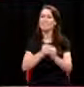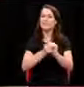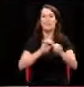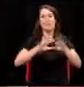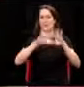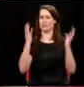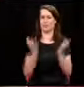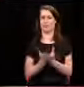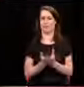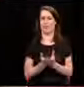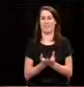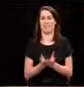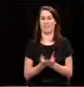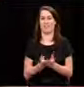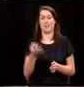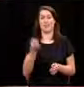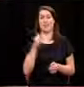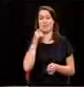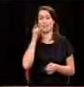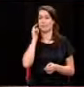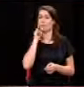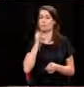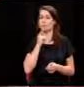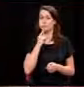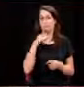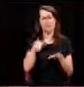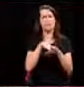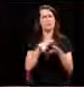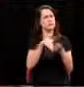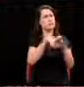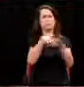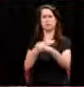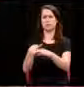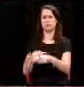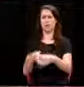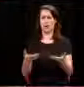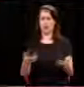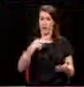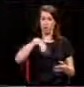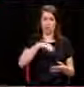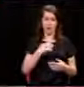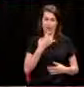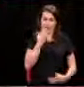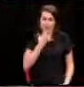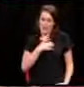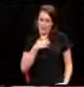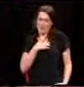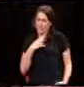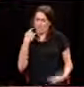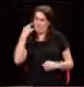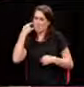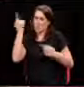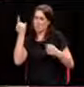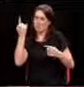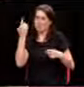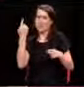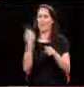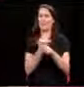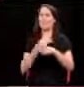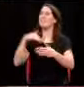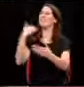é que para nós é sempre um orgulho apresentar algo que é algo que está na sua esfera de